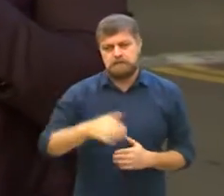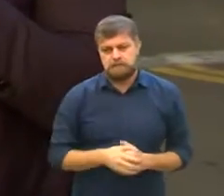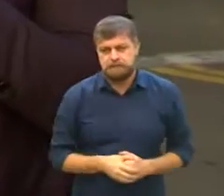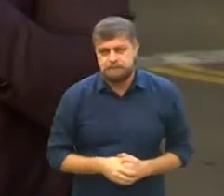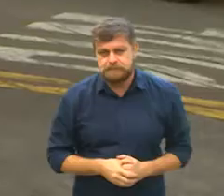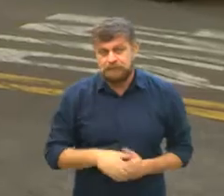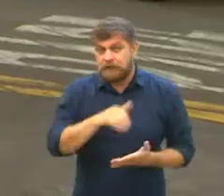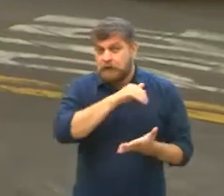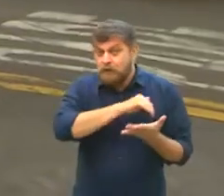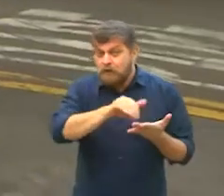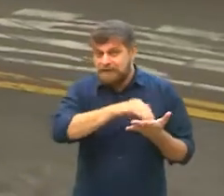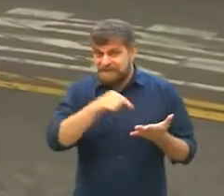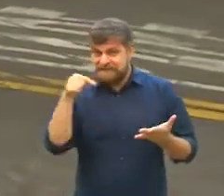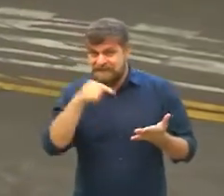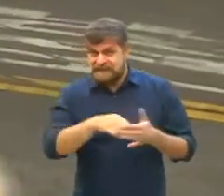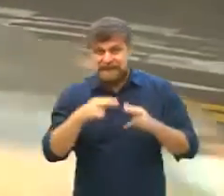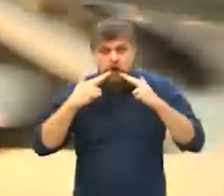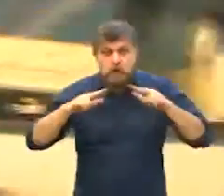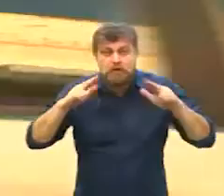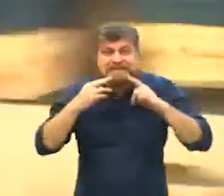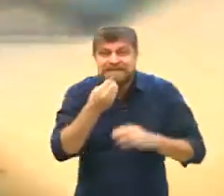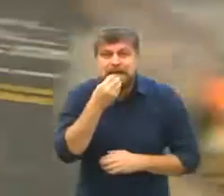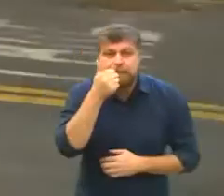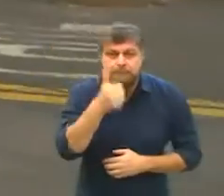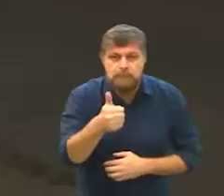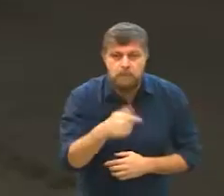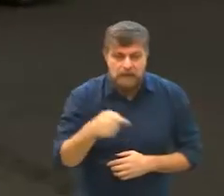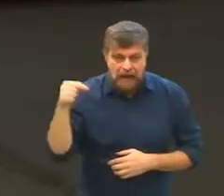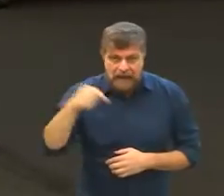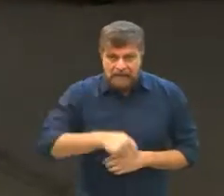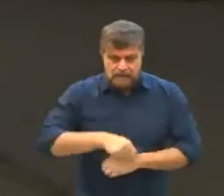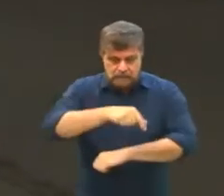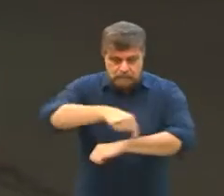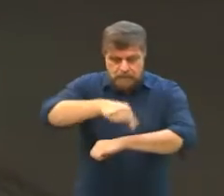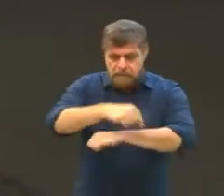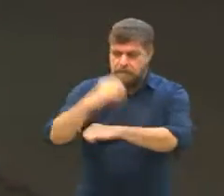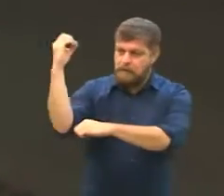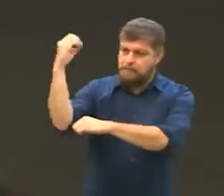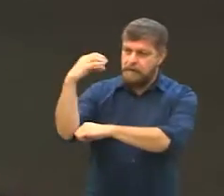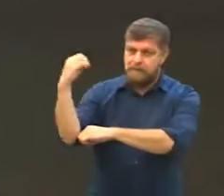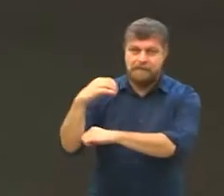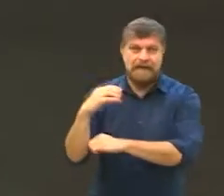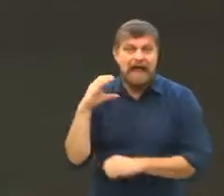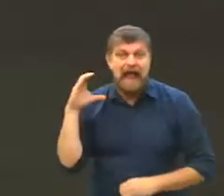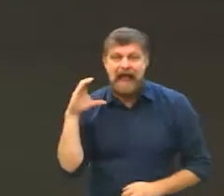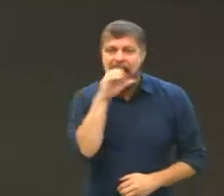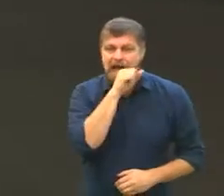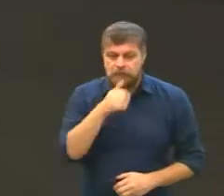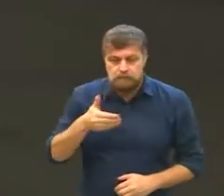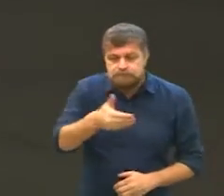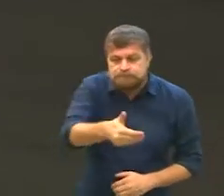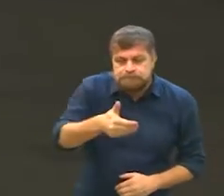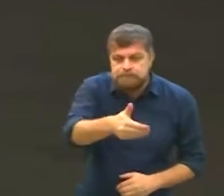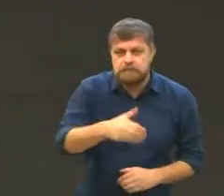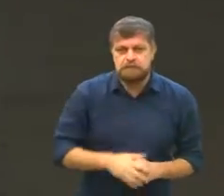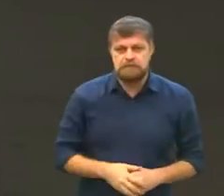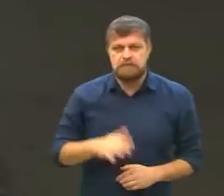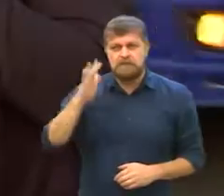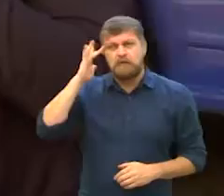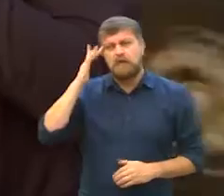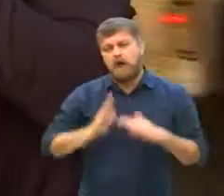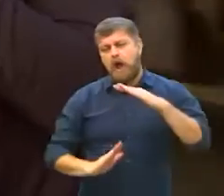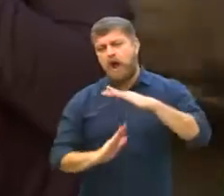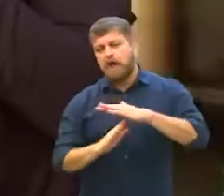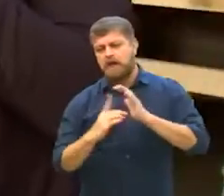melhorar a sinalização. E o secretário deu uma boa notícia. As melhorias nas sinalizações serão feitas em